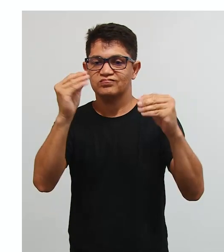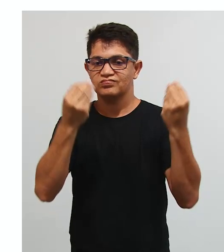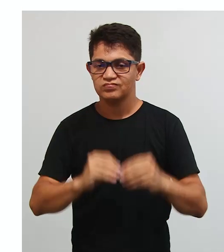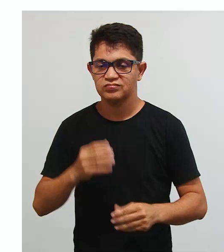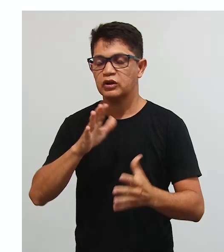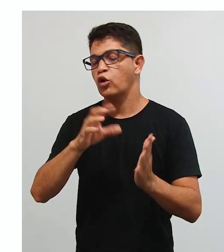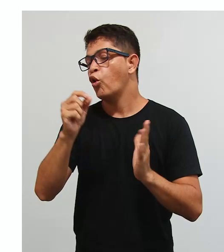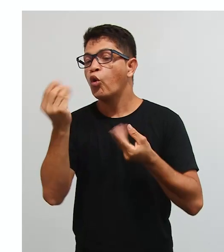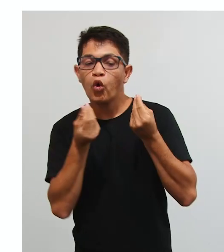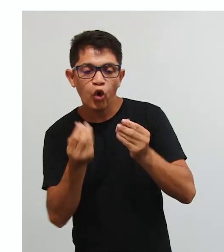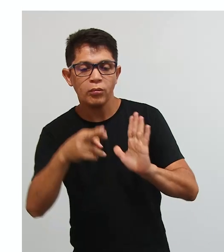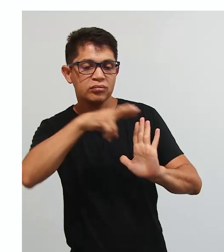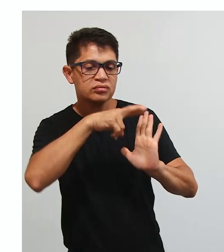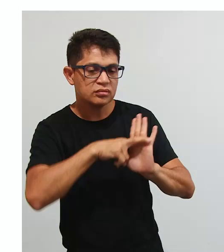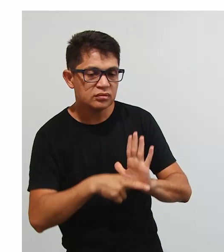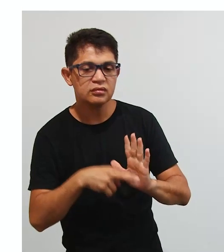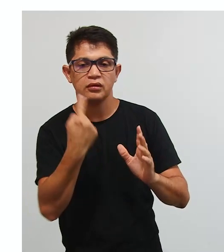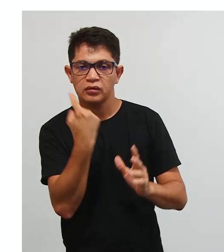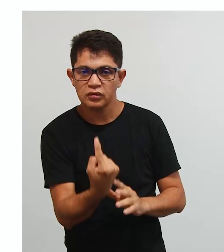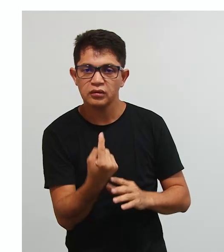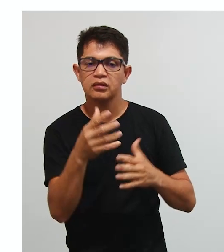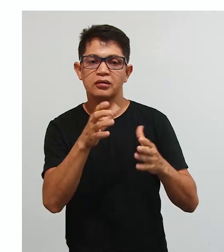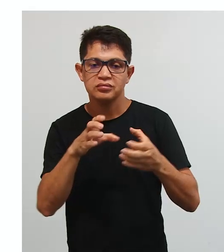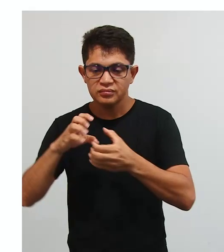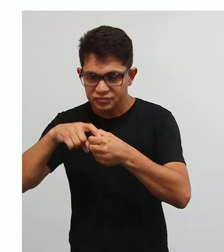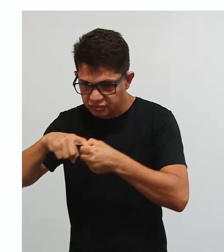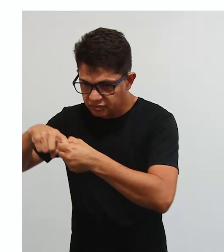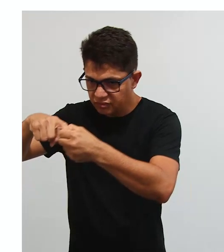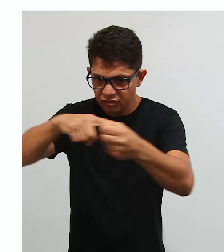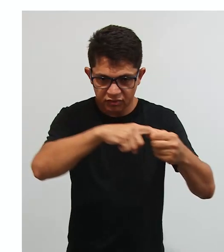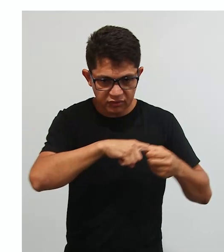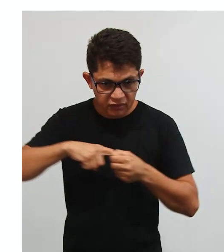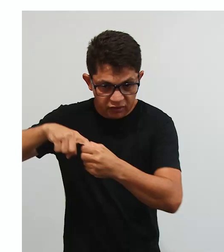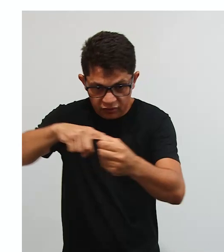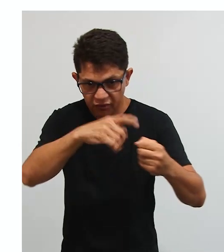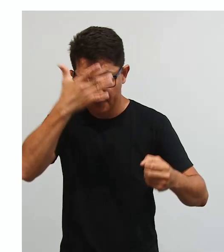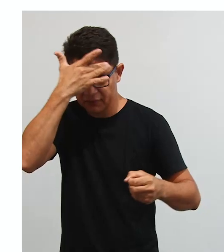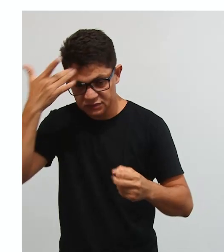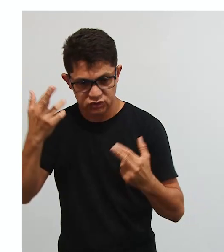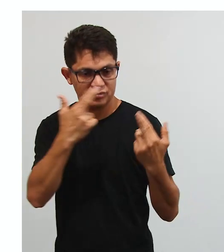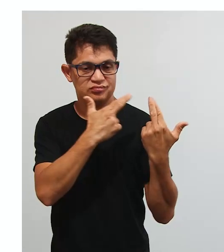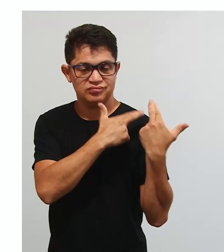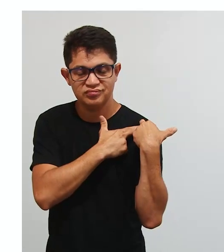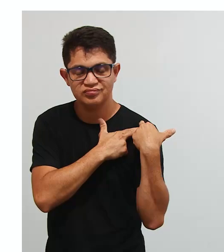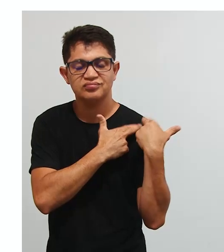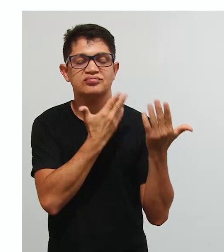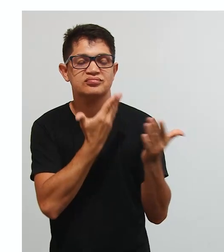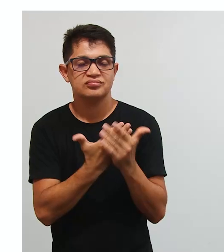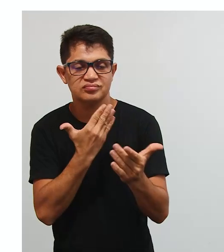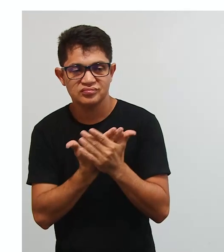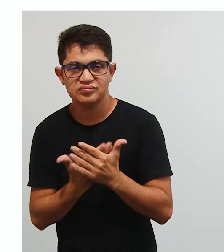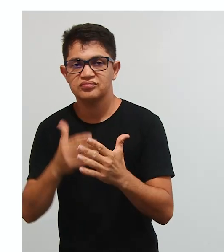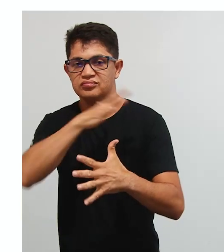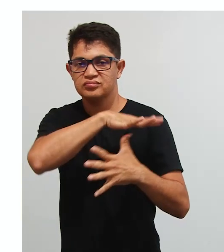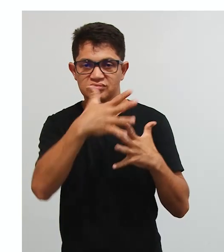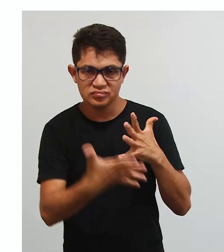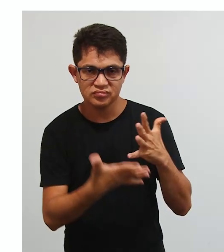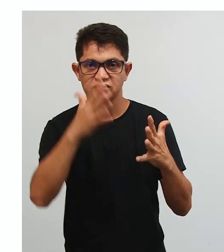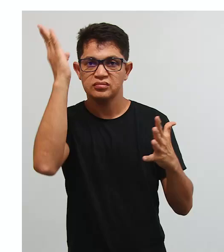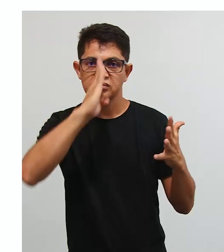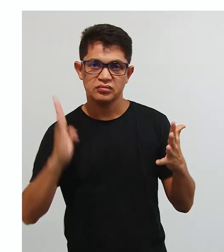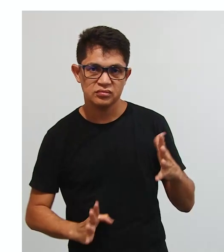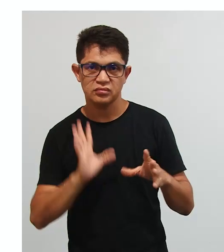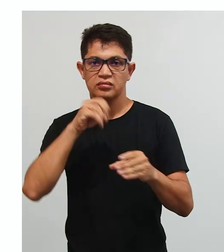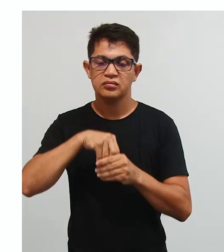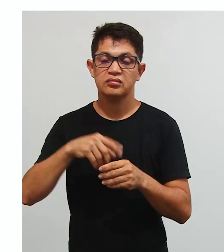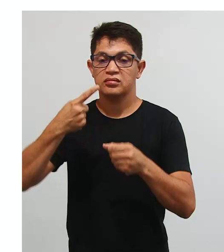uma participação, um compartilhamento de responsabilidade do Estado brasileiro. Então, quem vai reger essa educação